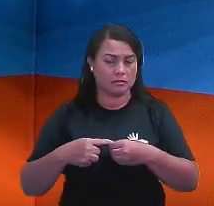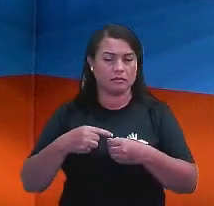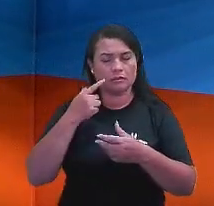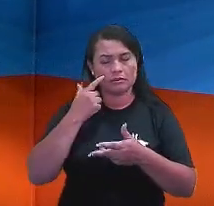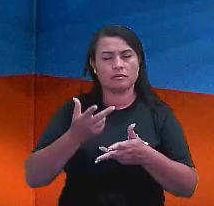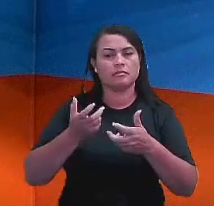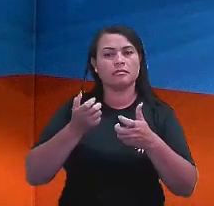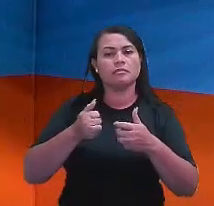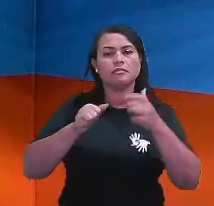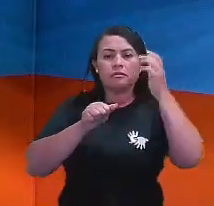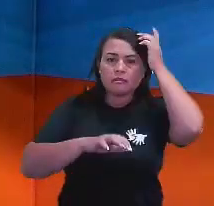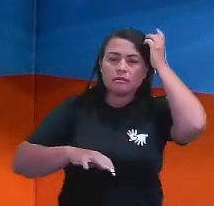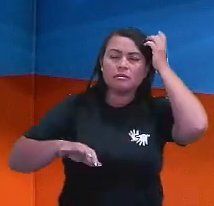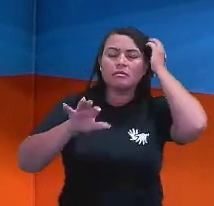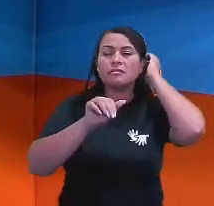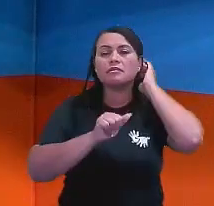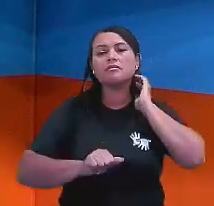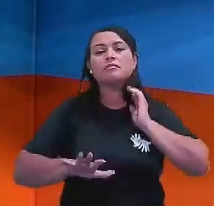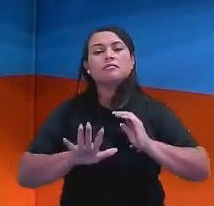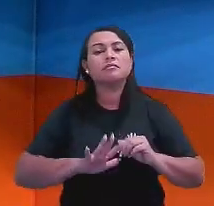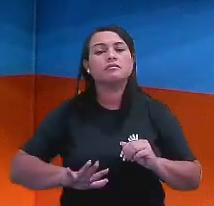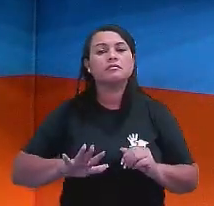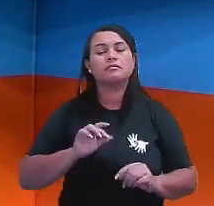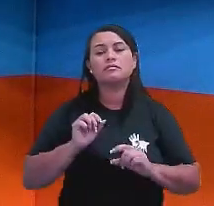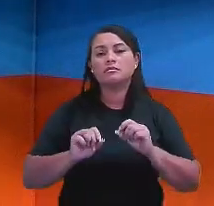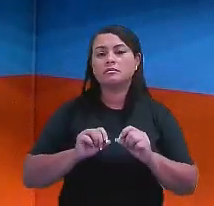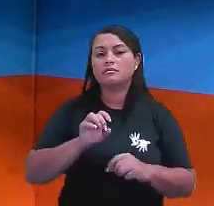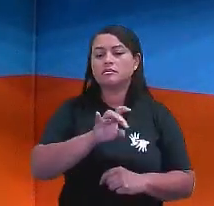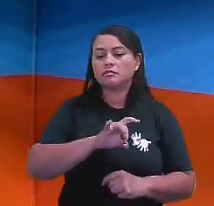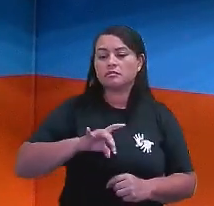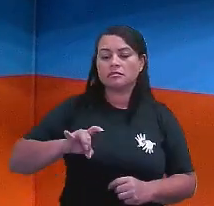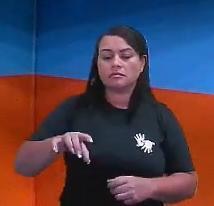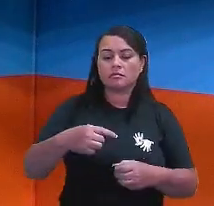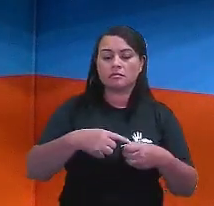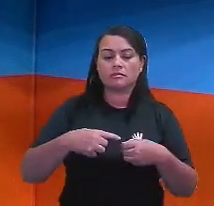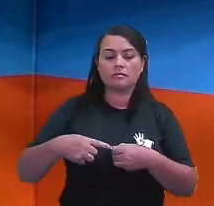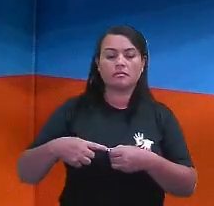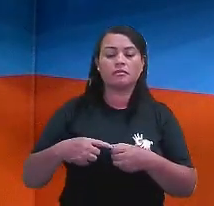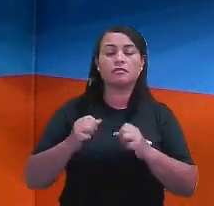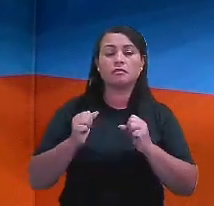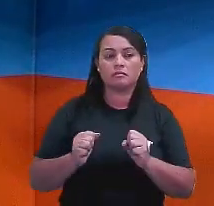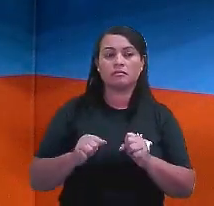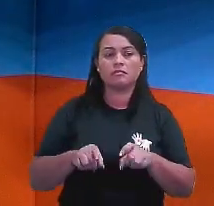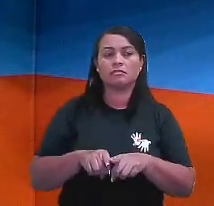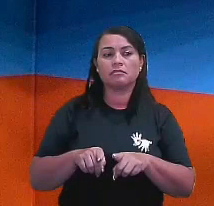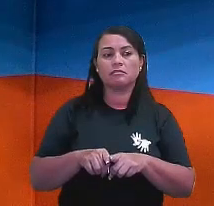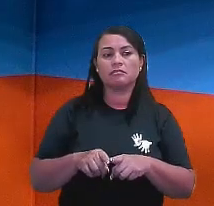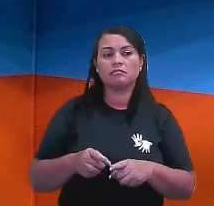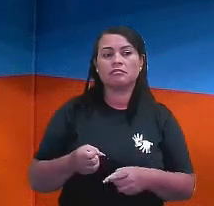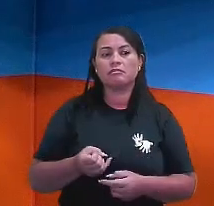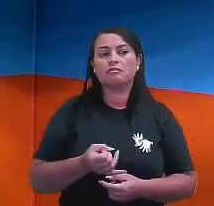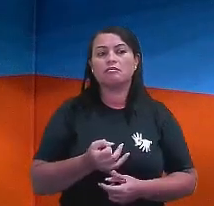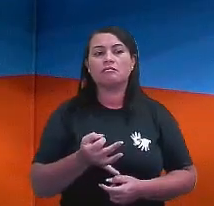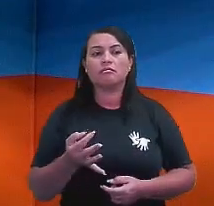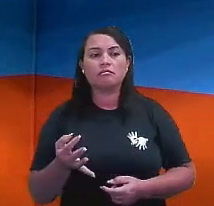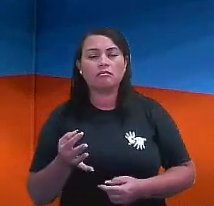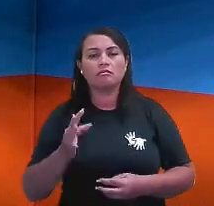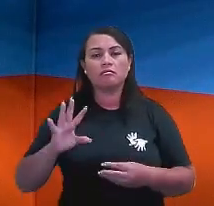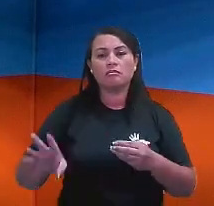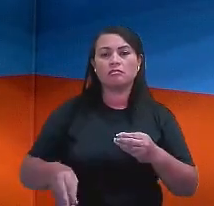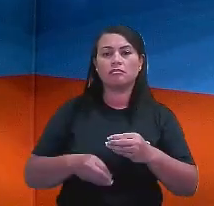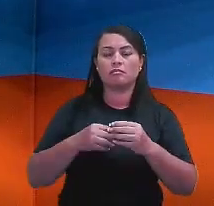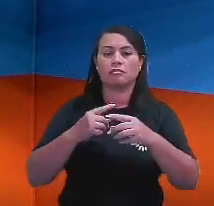né, territorial de cada município. Eu posso pegar esses valores e adicionar e